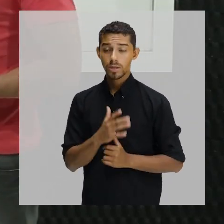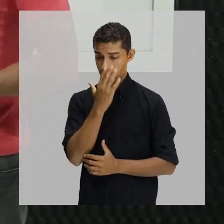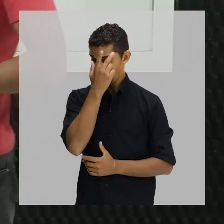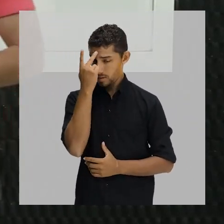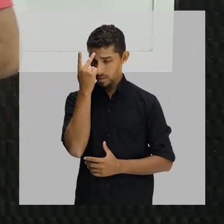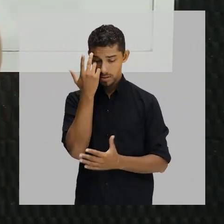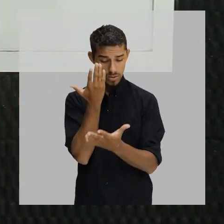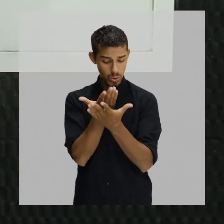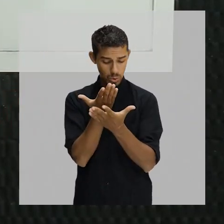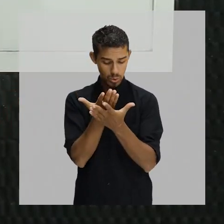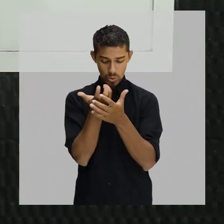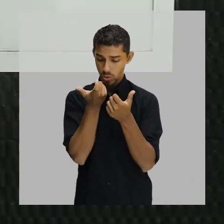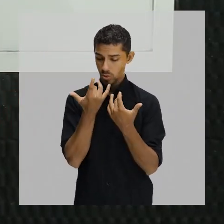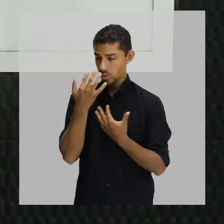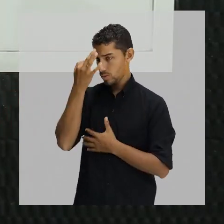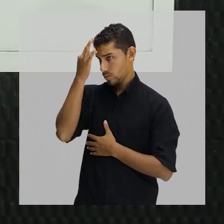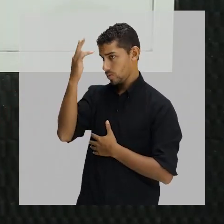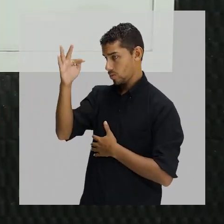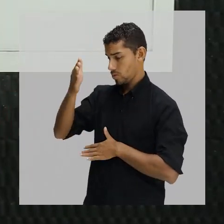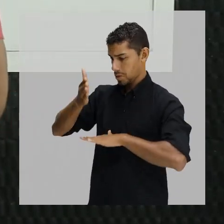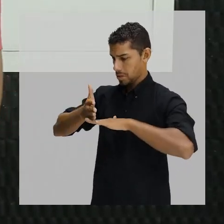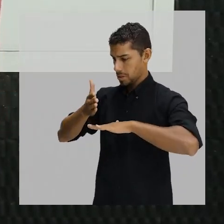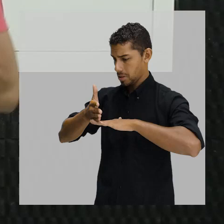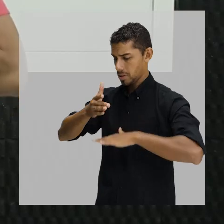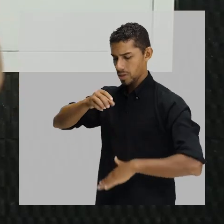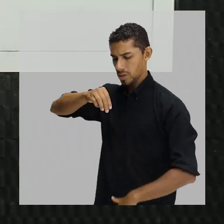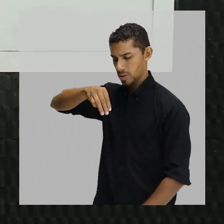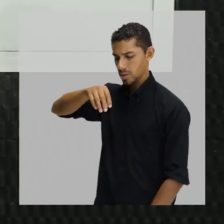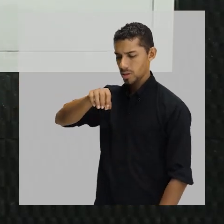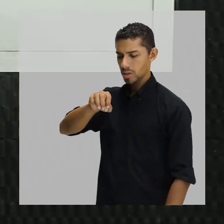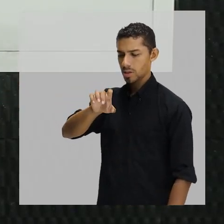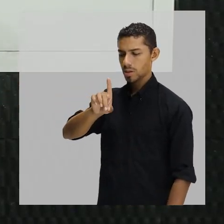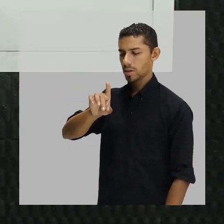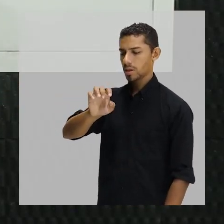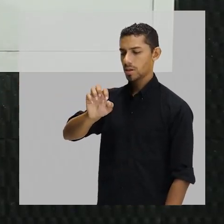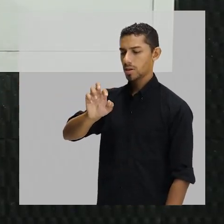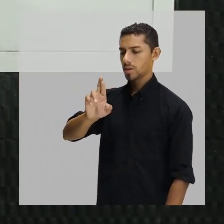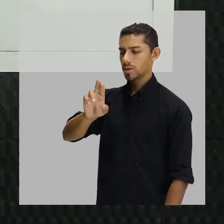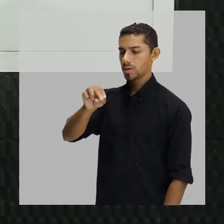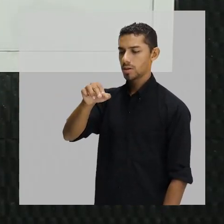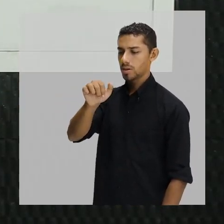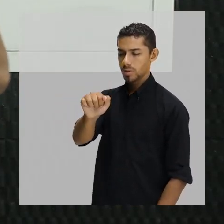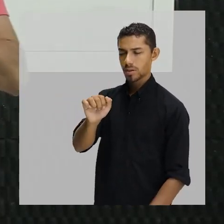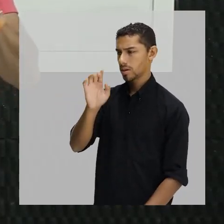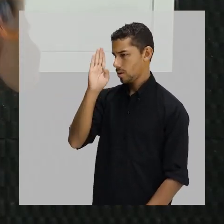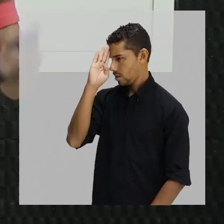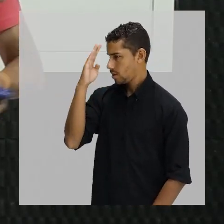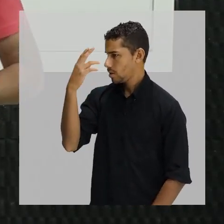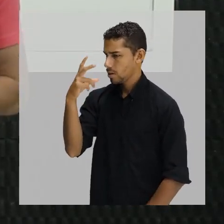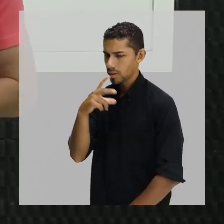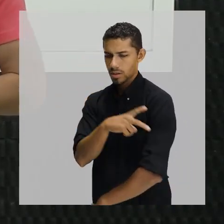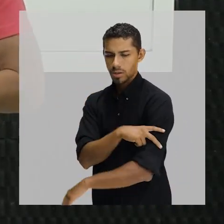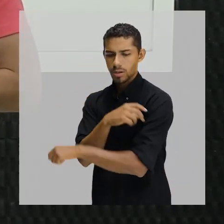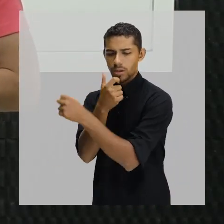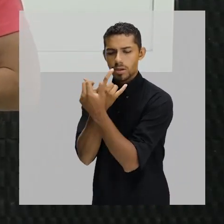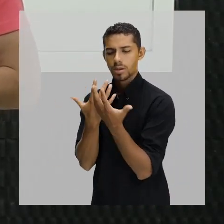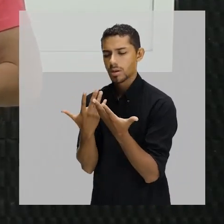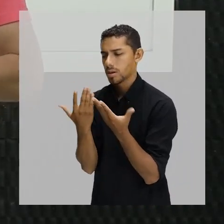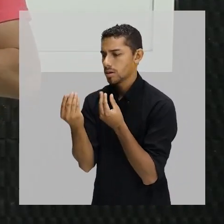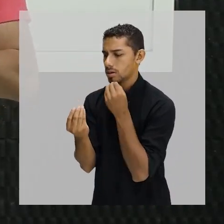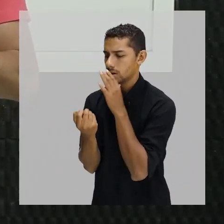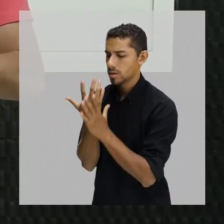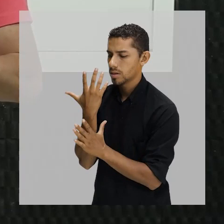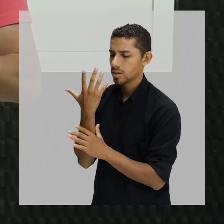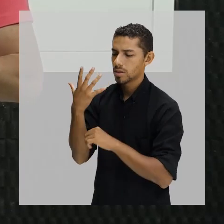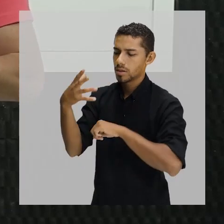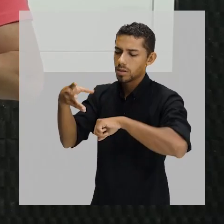estuda, por exemplo, a filosofia moderna, aí sempre vem a filosofia moderna como carro-chefe aí nessa questão da origem do conhecimento. Tá?